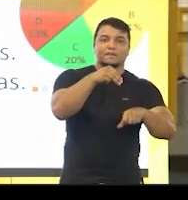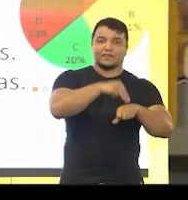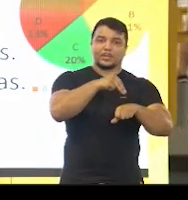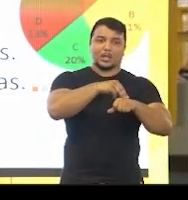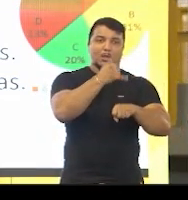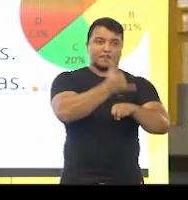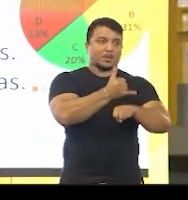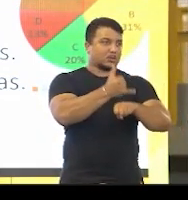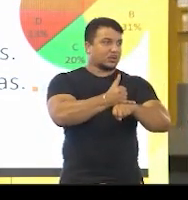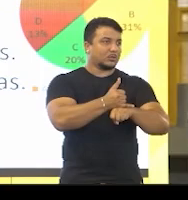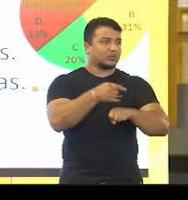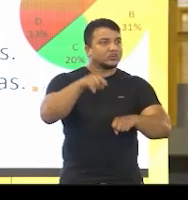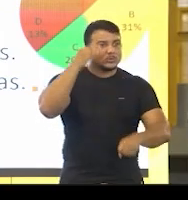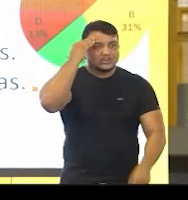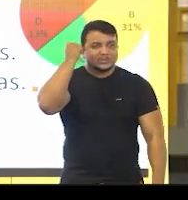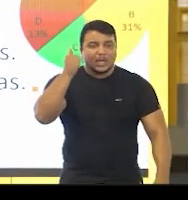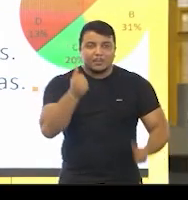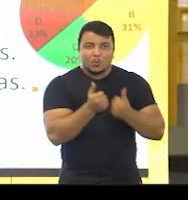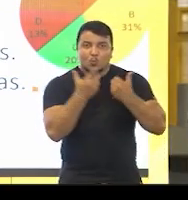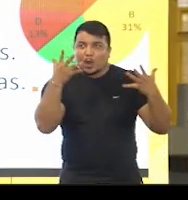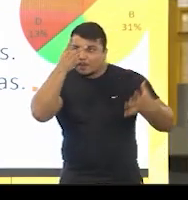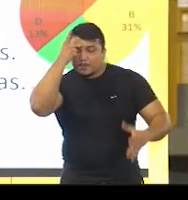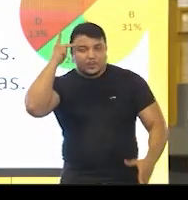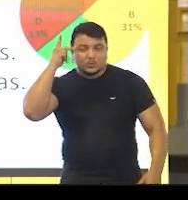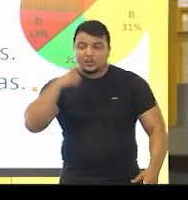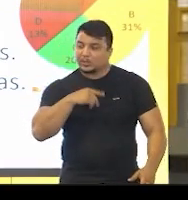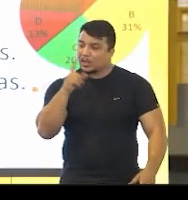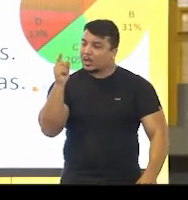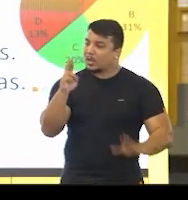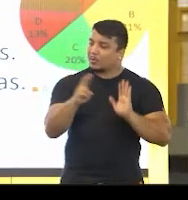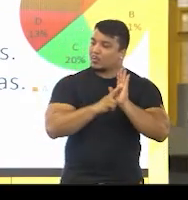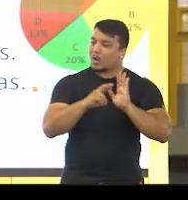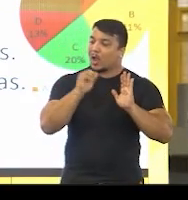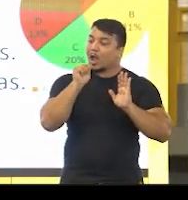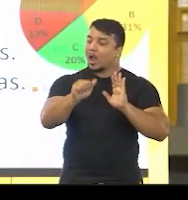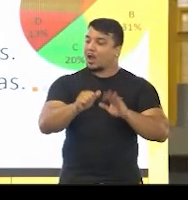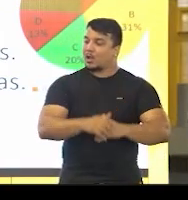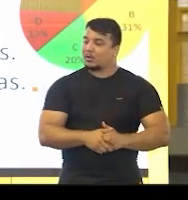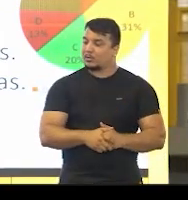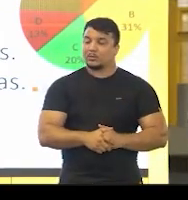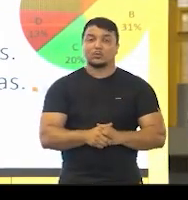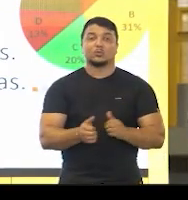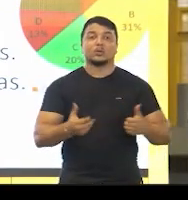metálicos. Vocês sabem quantas pessoas marcaram a A?